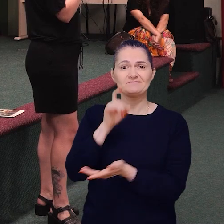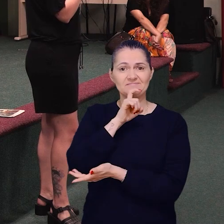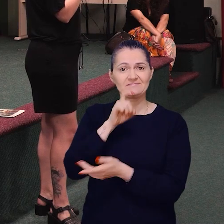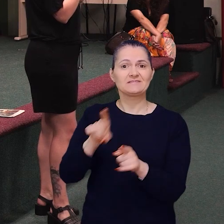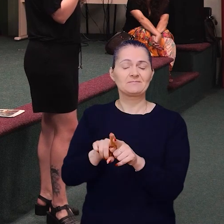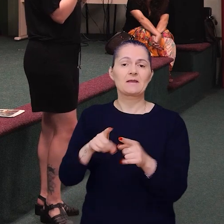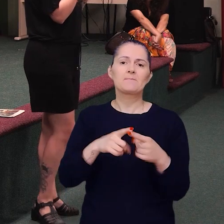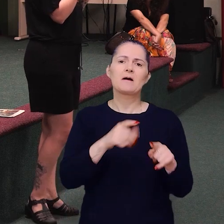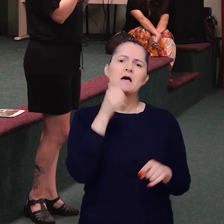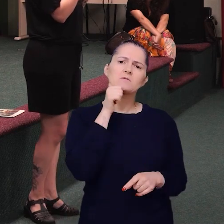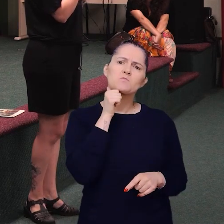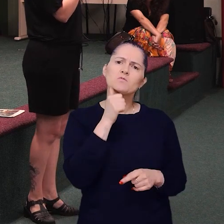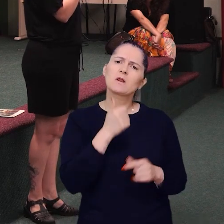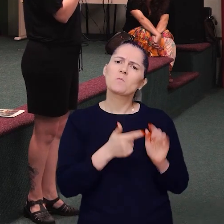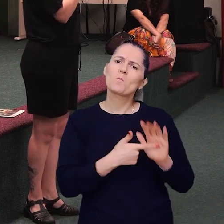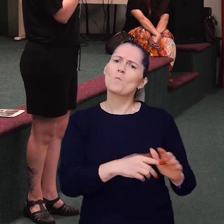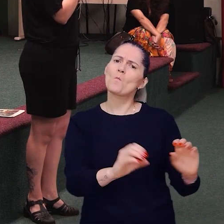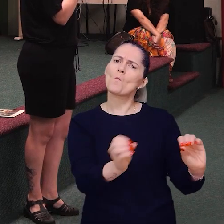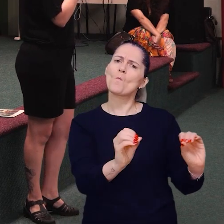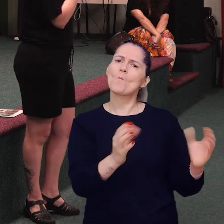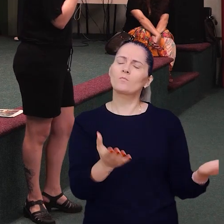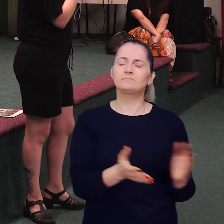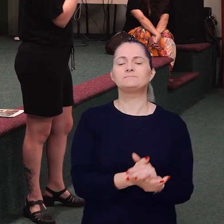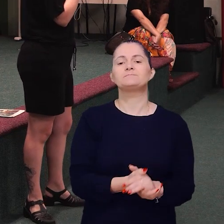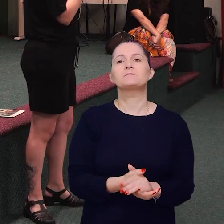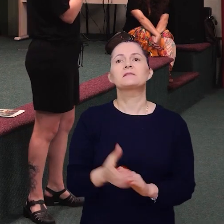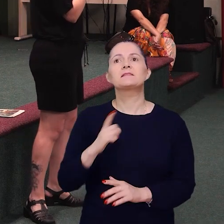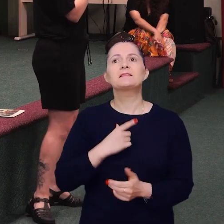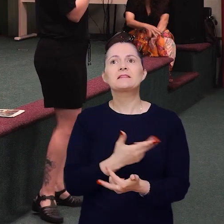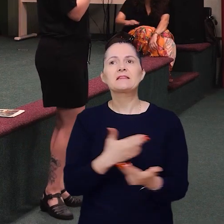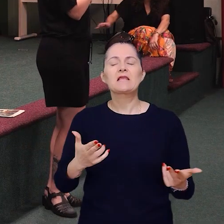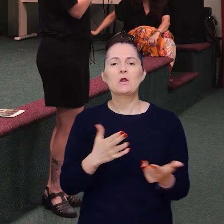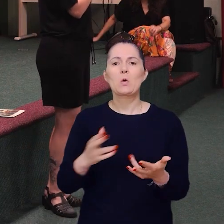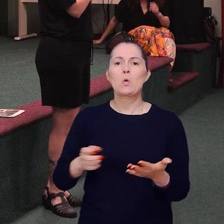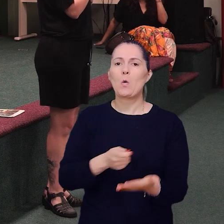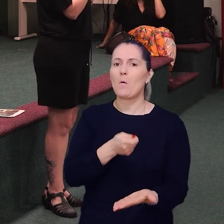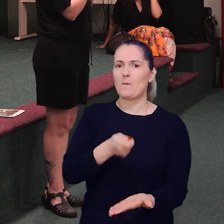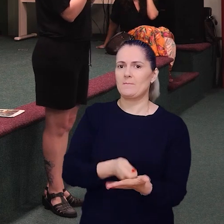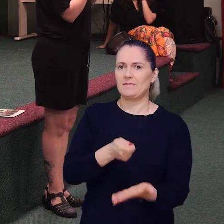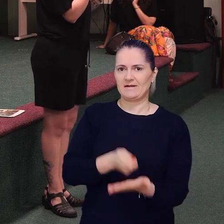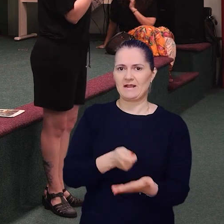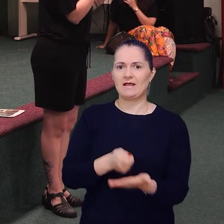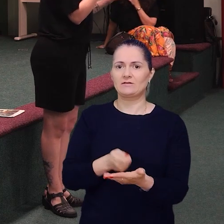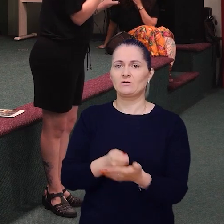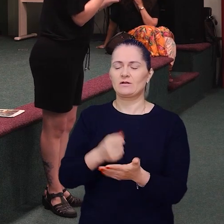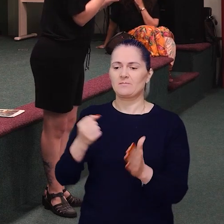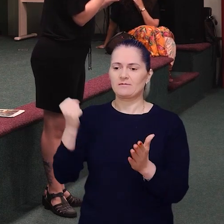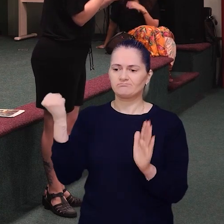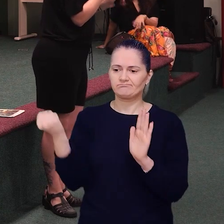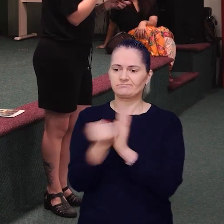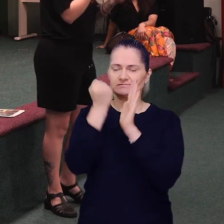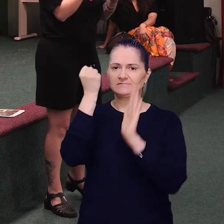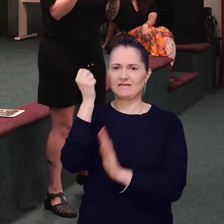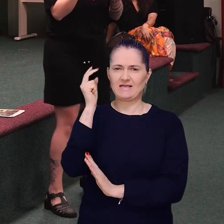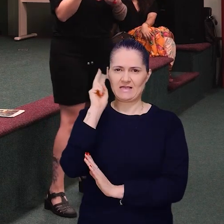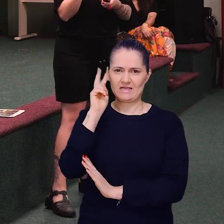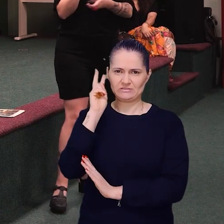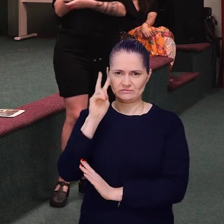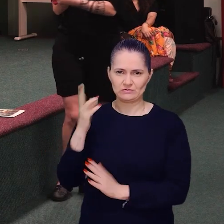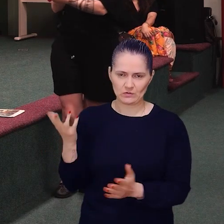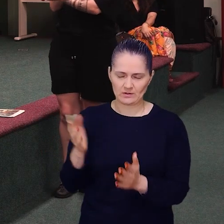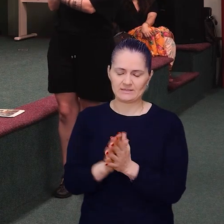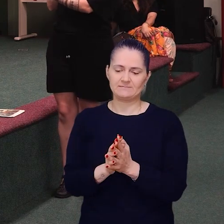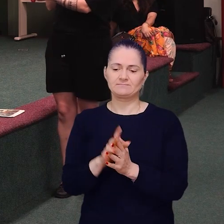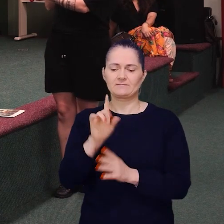mulheres artistas não. Então tem algumas coisas que eram, digamos assim, obrigatórias para entrar para a história, que